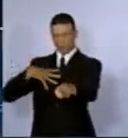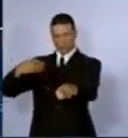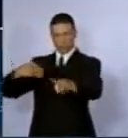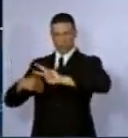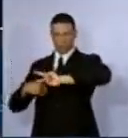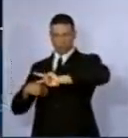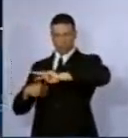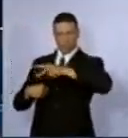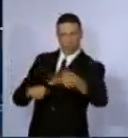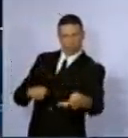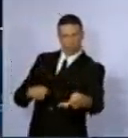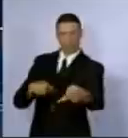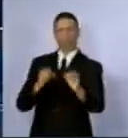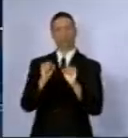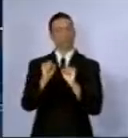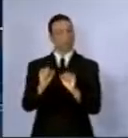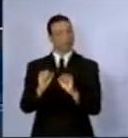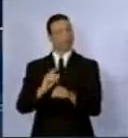o homem...